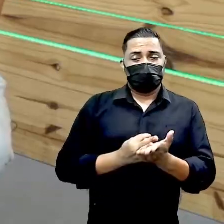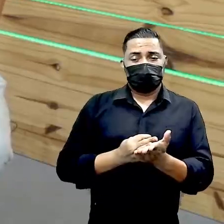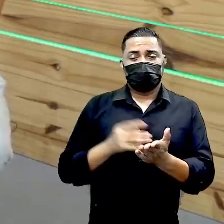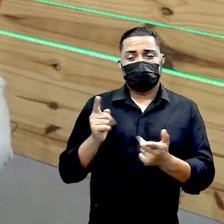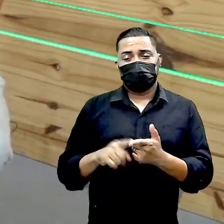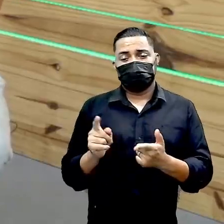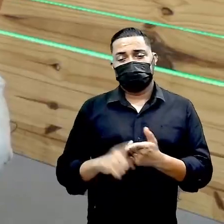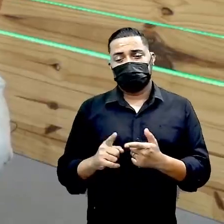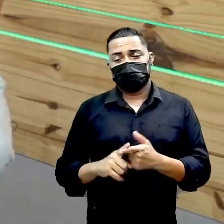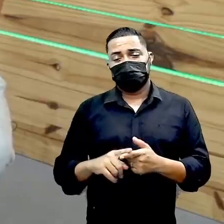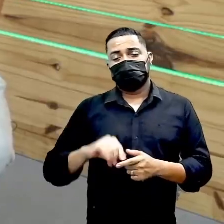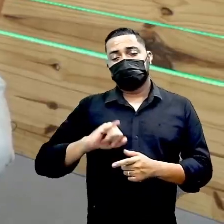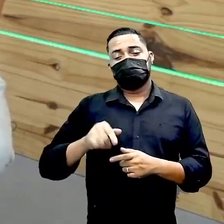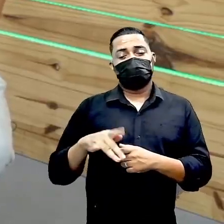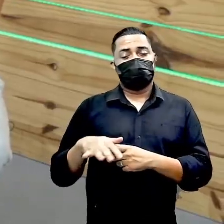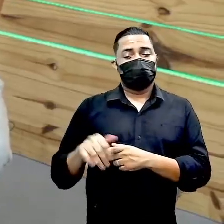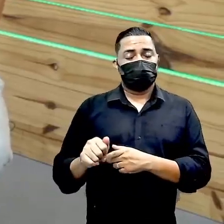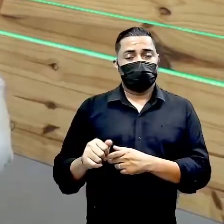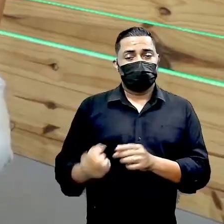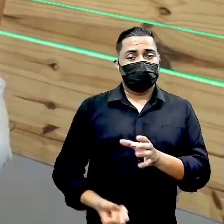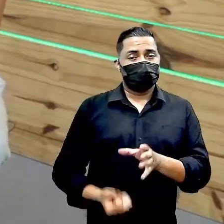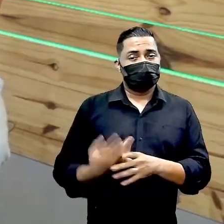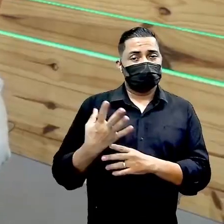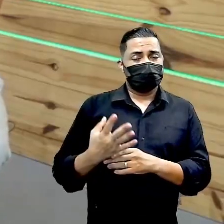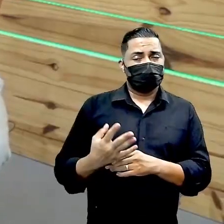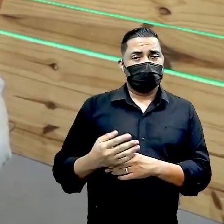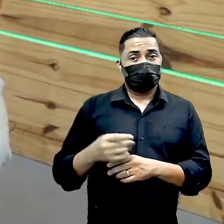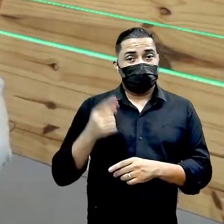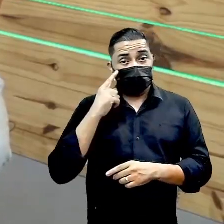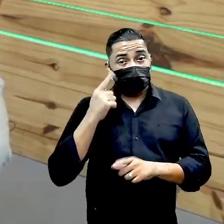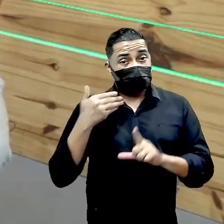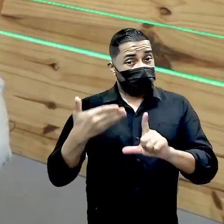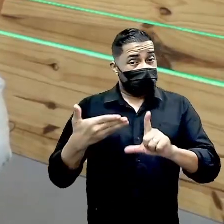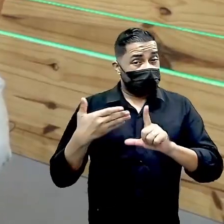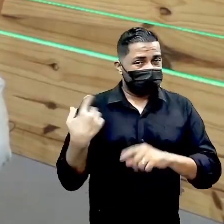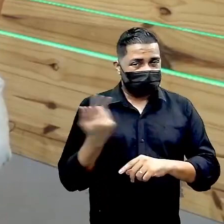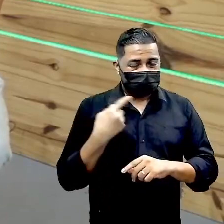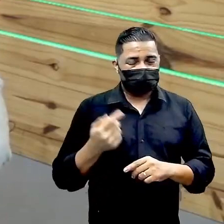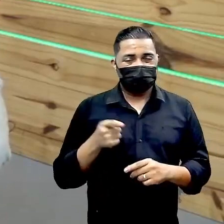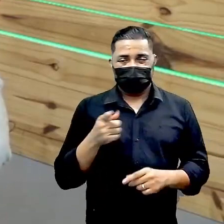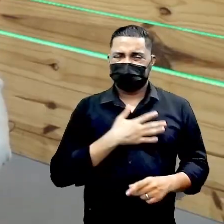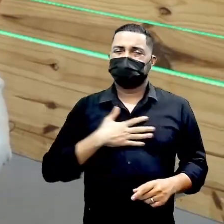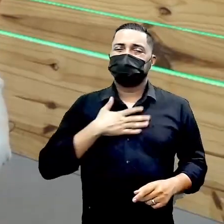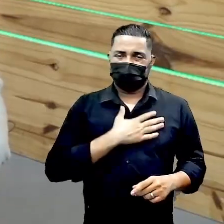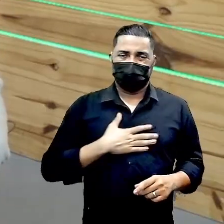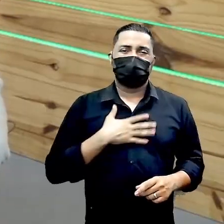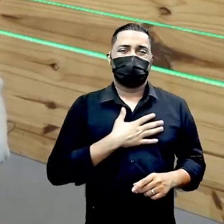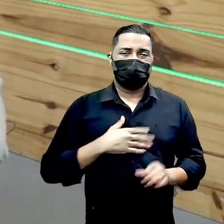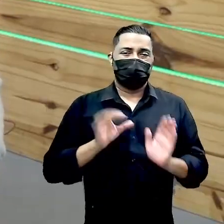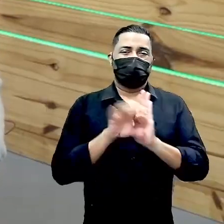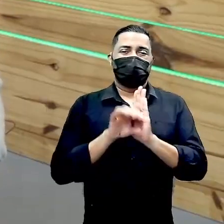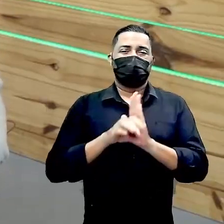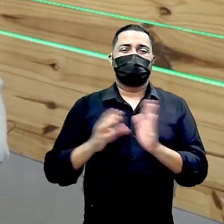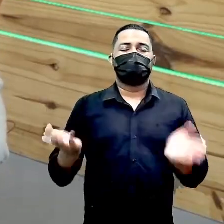utilizadas aí para a construção de games. Então, acompanhe a nossa live aí que eu acho que você vai gostar muito do nosso conteúdo de